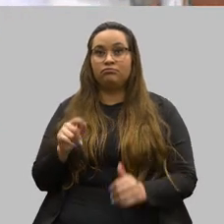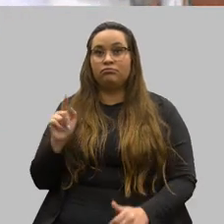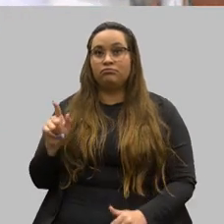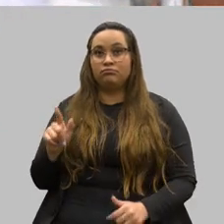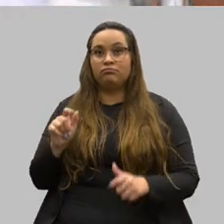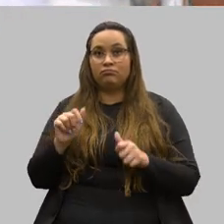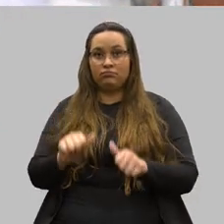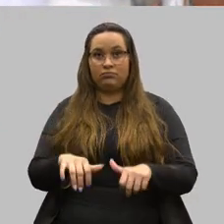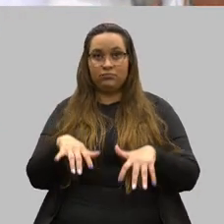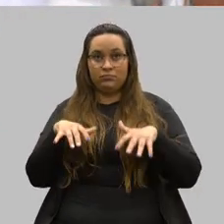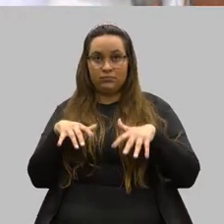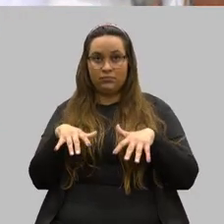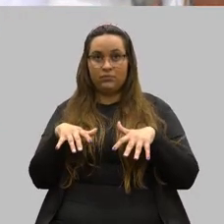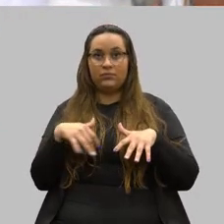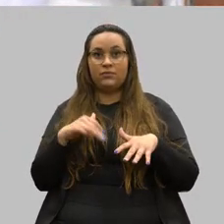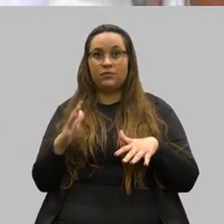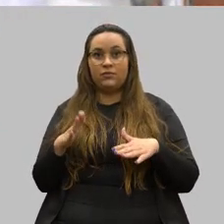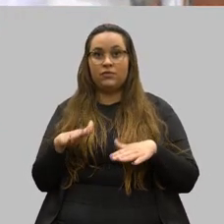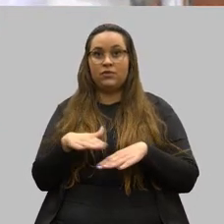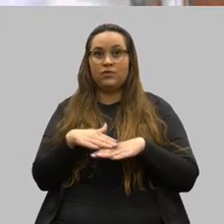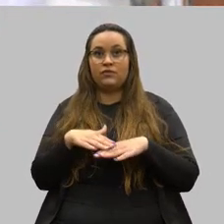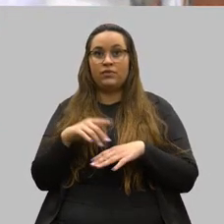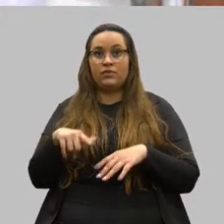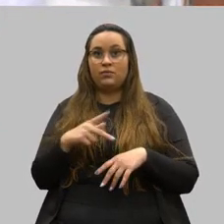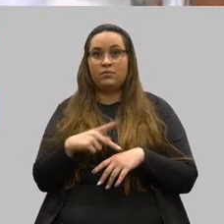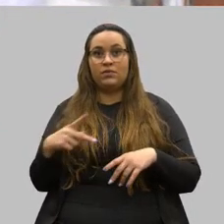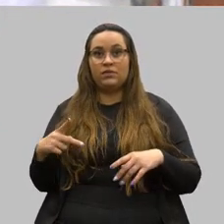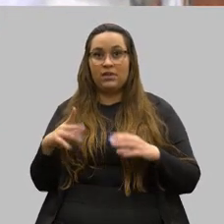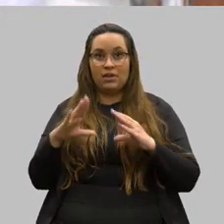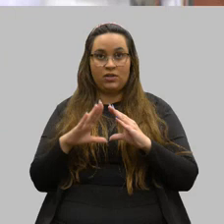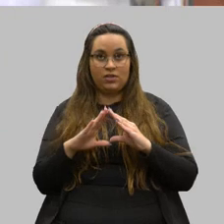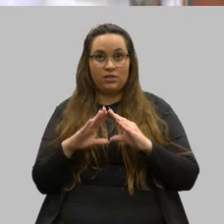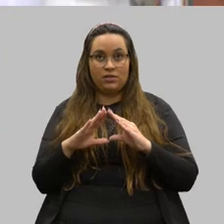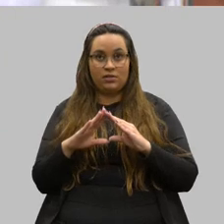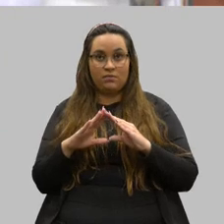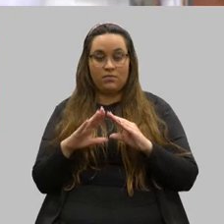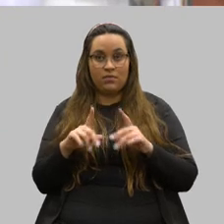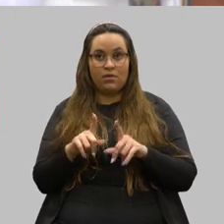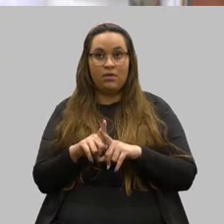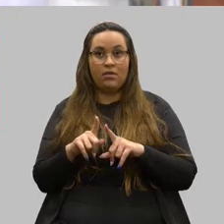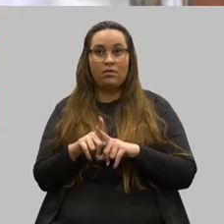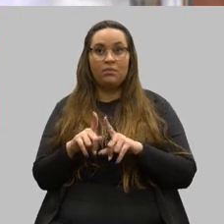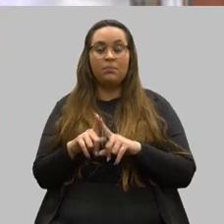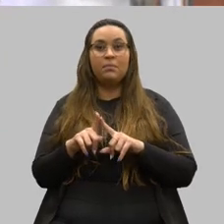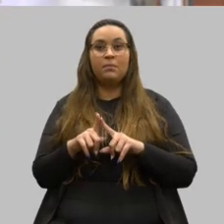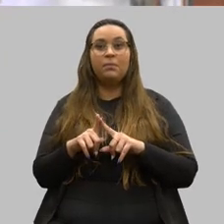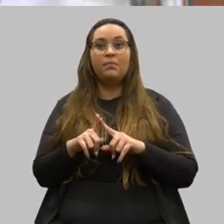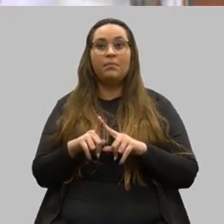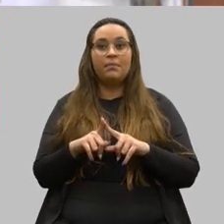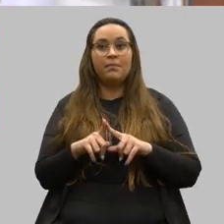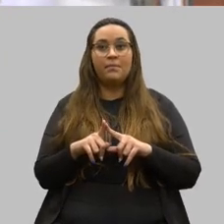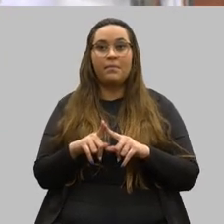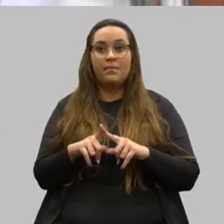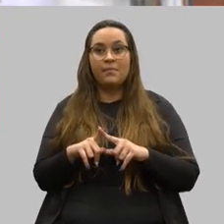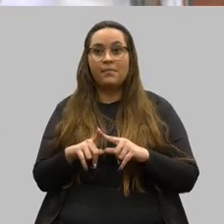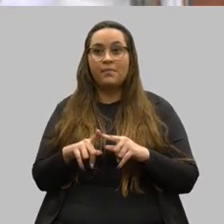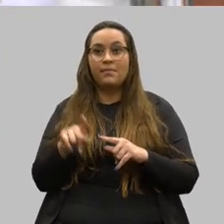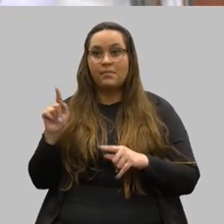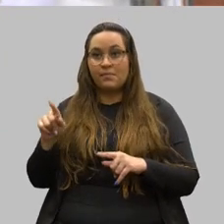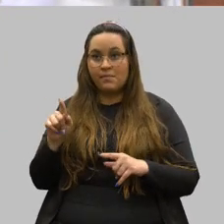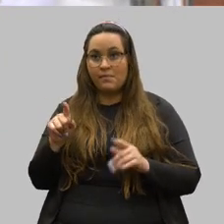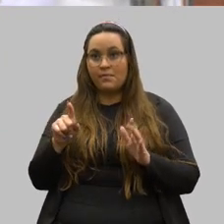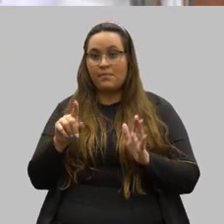brevemente já conversei com o presidente da Assembleia para que também seja encaminhado e nós vamos reforçar isso aqui no Assembleia